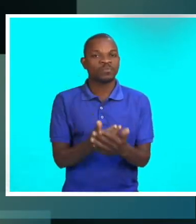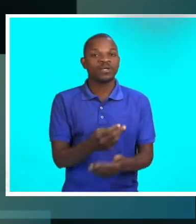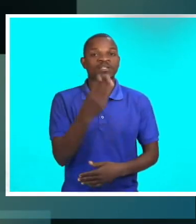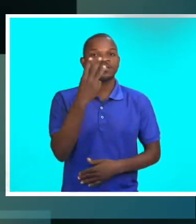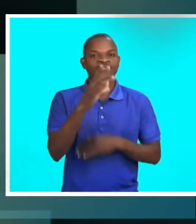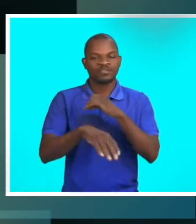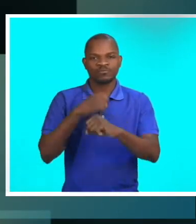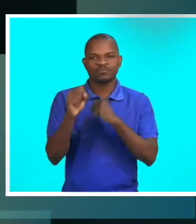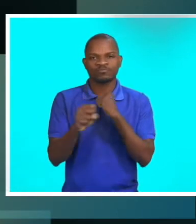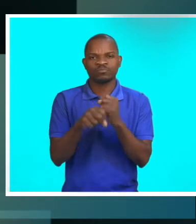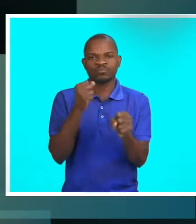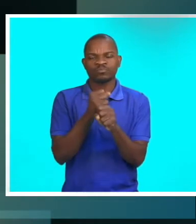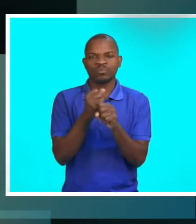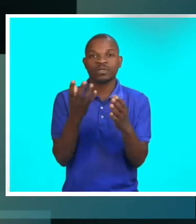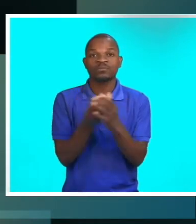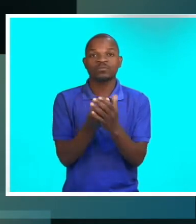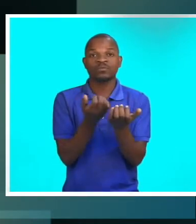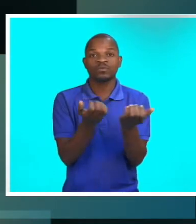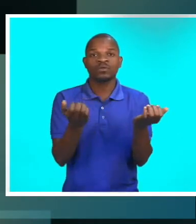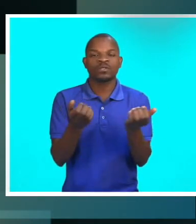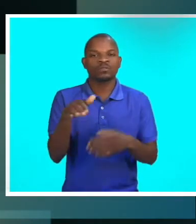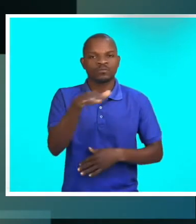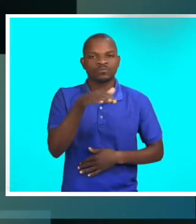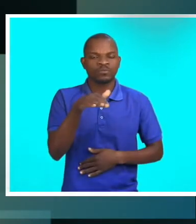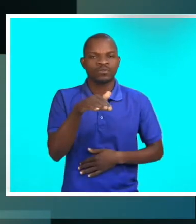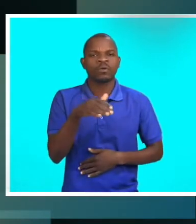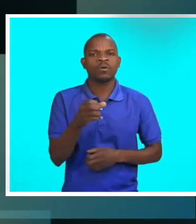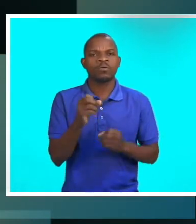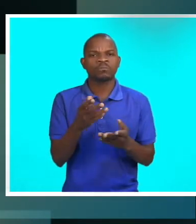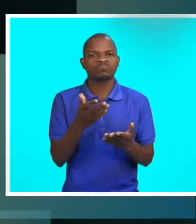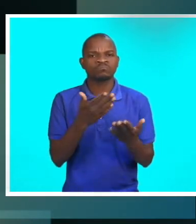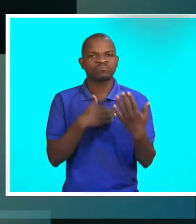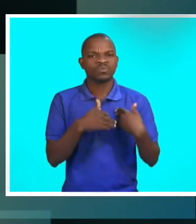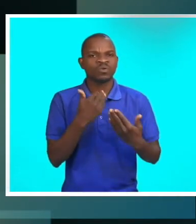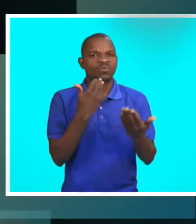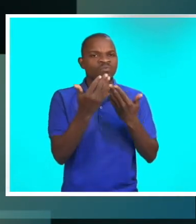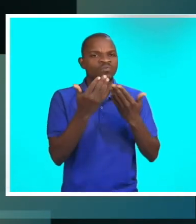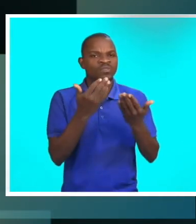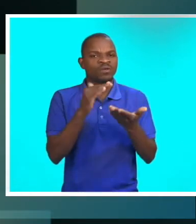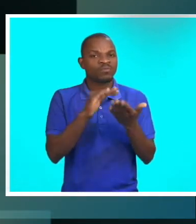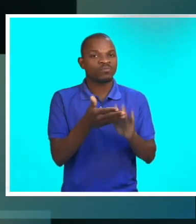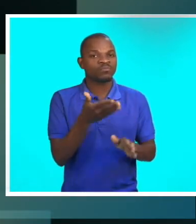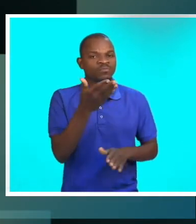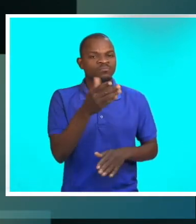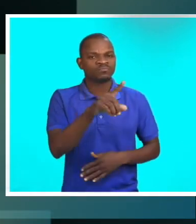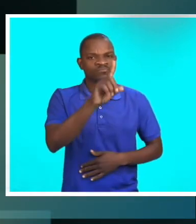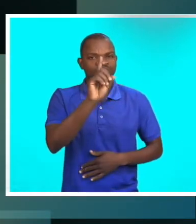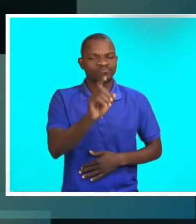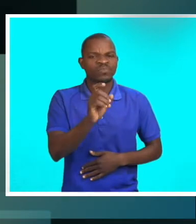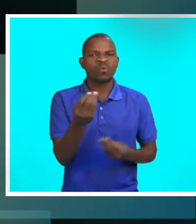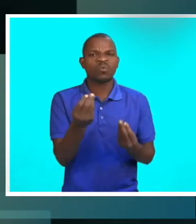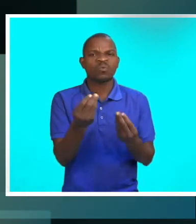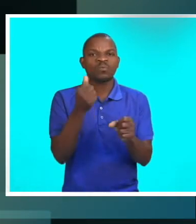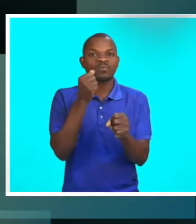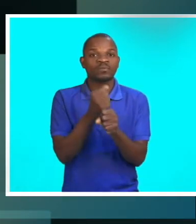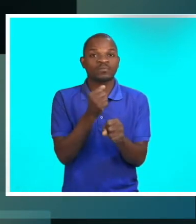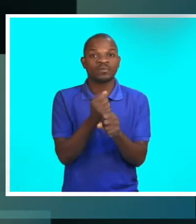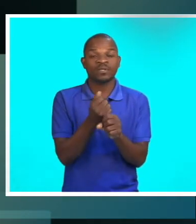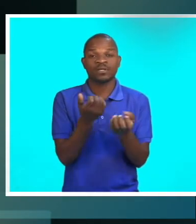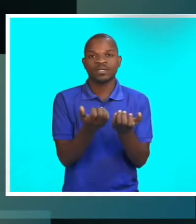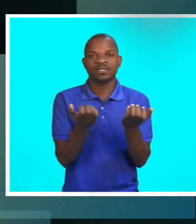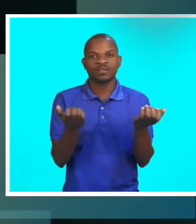existe, ele trabalha com as crianças da comunidade. Ok. Gostaria de falar com o professor. Professor Jerónimo, diz-lhe uma coisa. Como é é trabalhar com